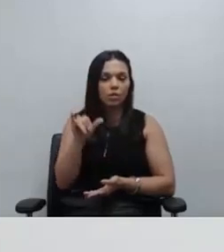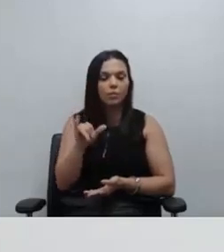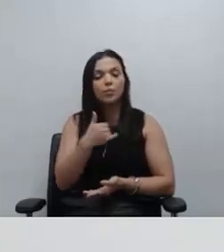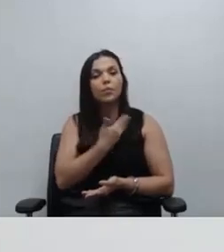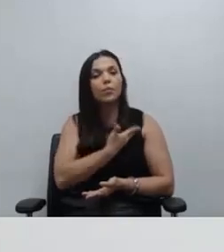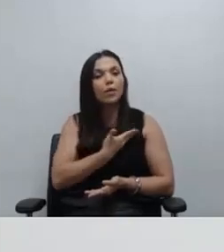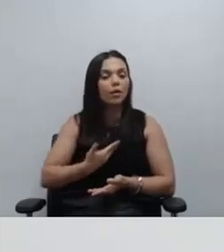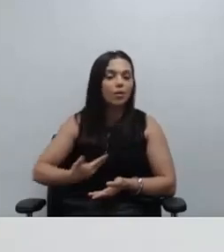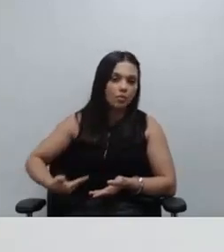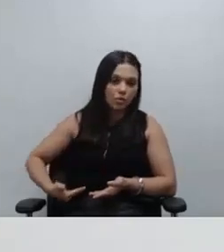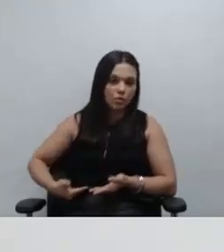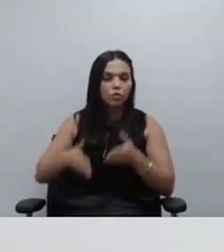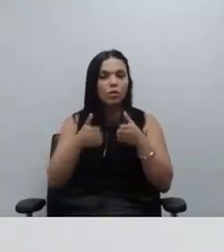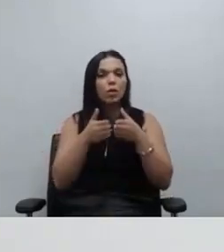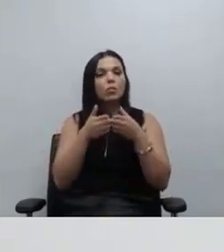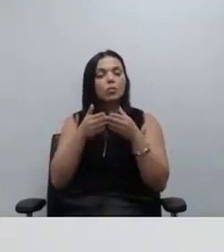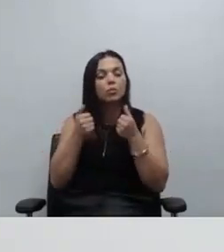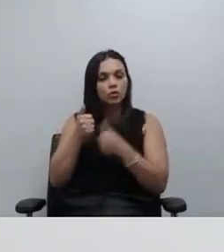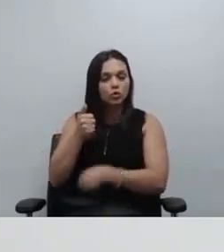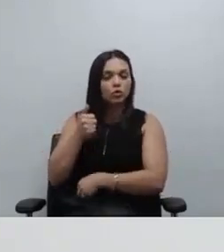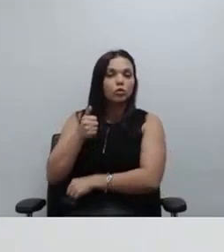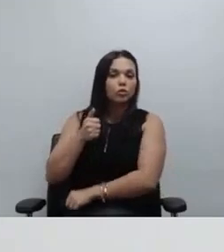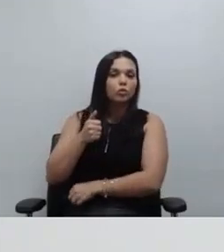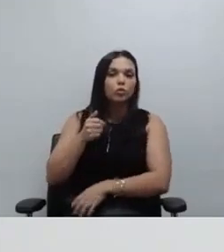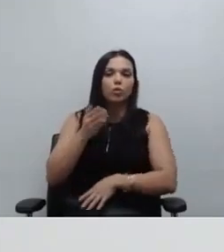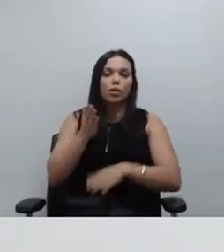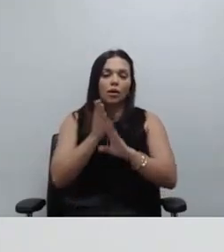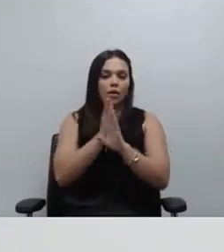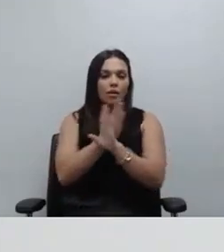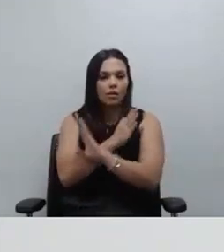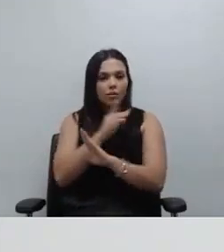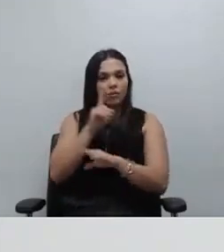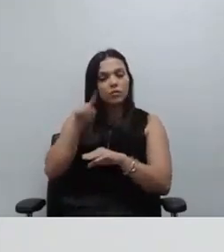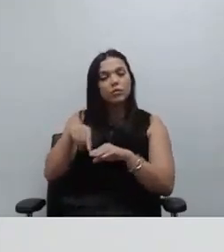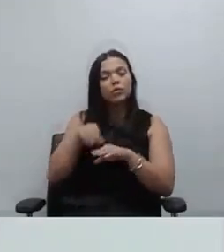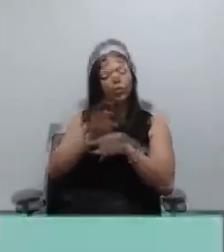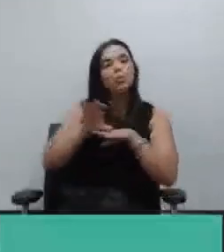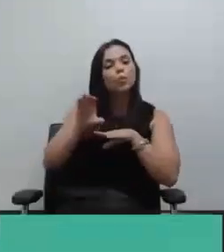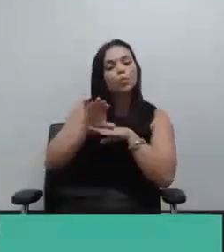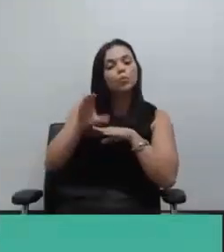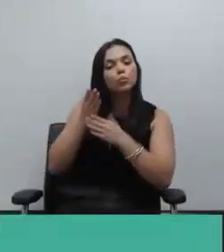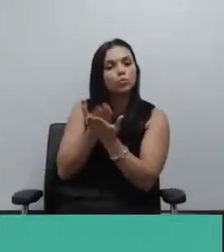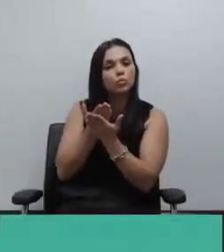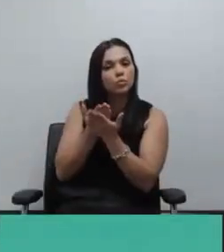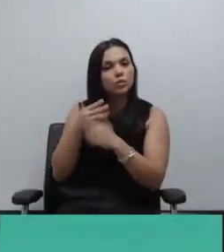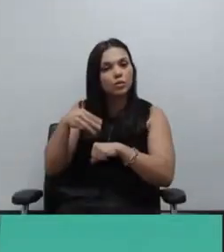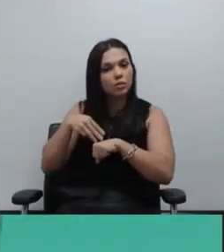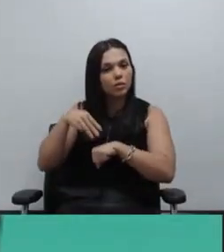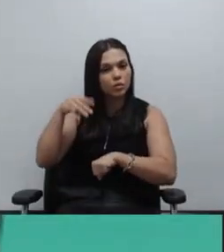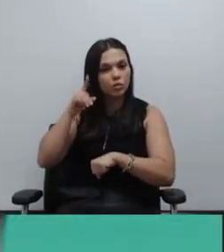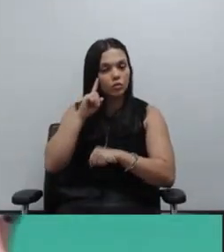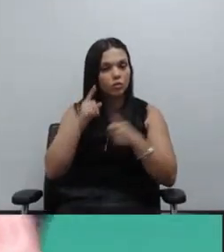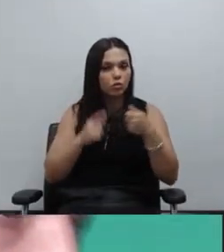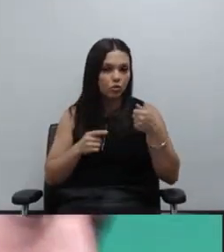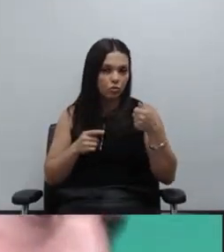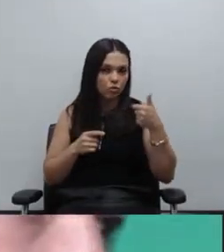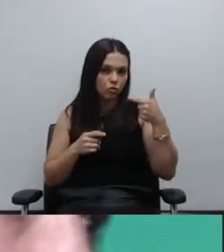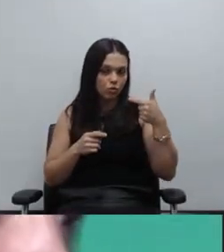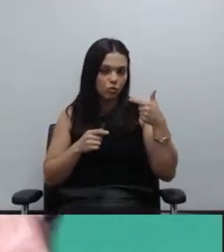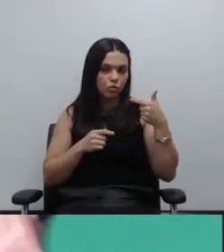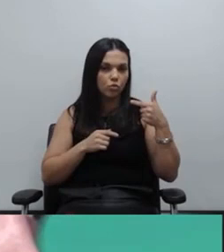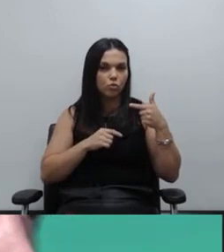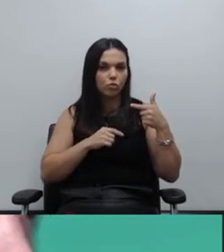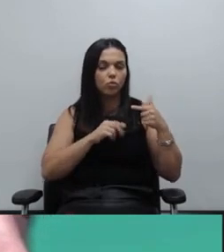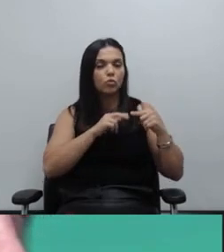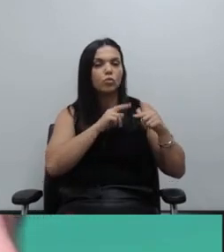Presidente, é um pedido de afastamento para participação no curso de pós-graduação mestrado, no período do dia 12 de junho a 11 de julho